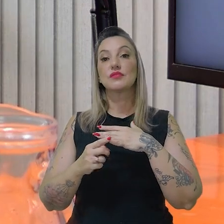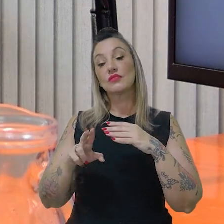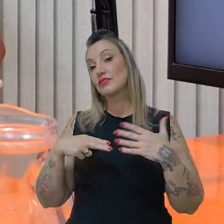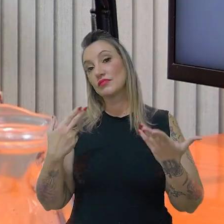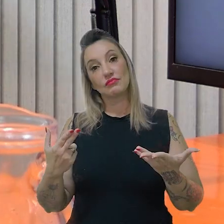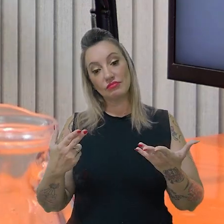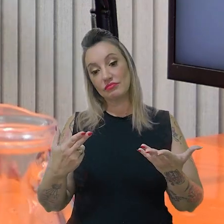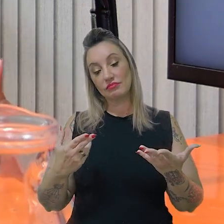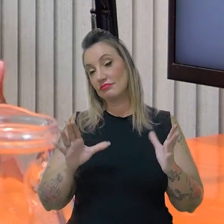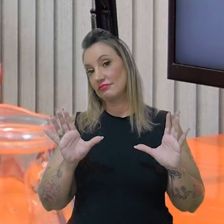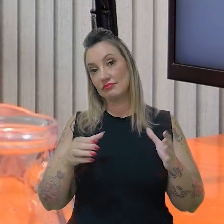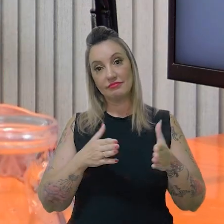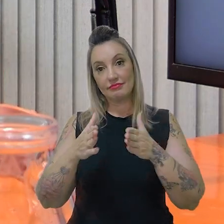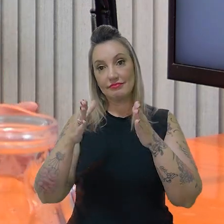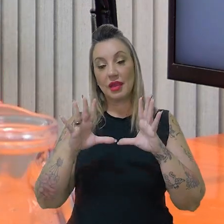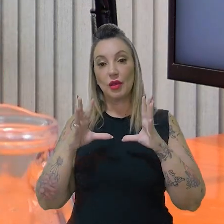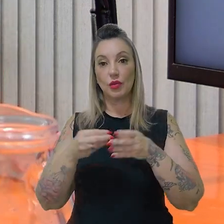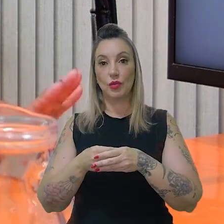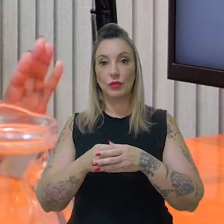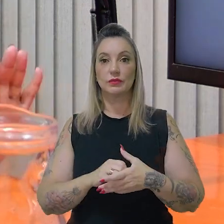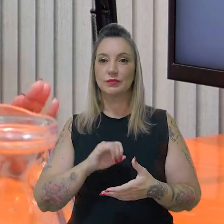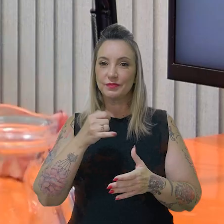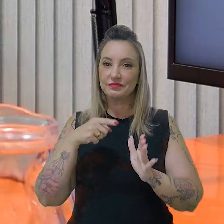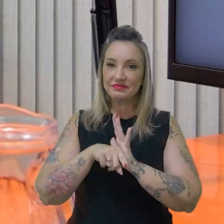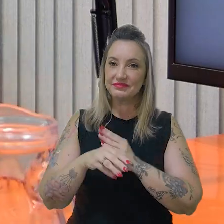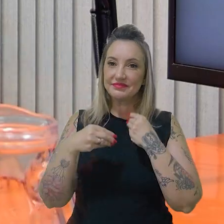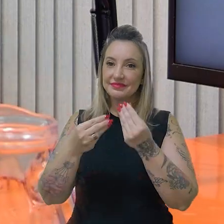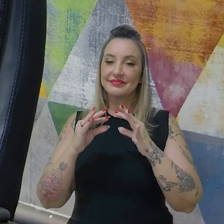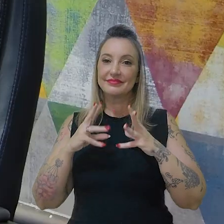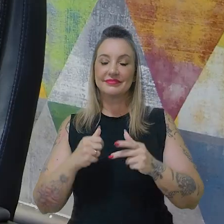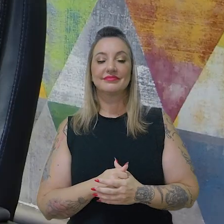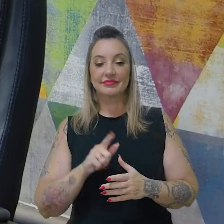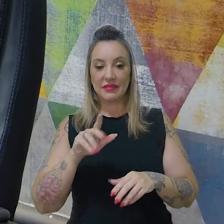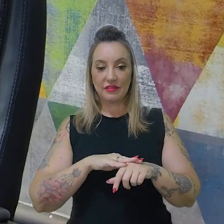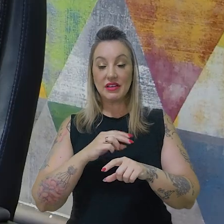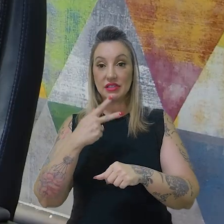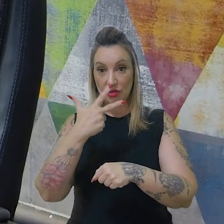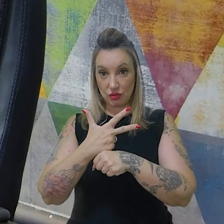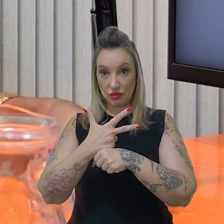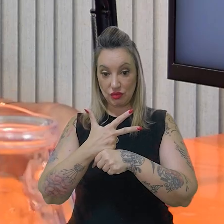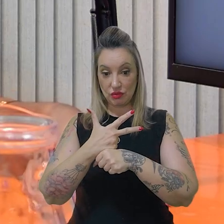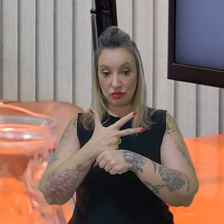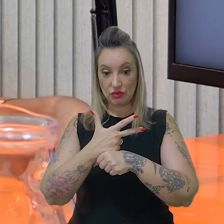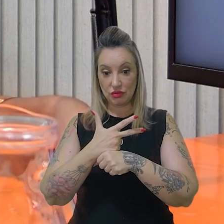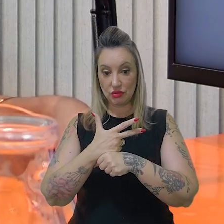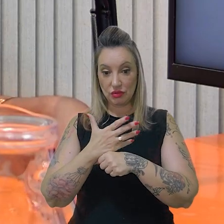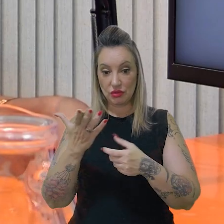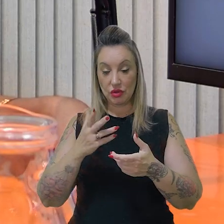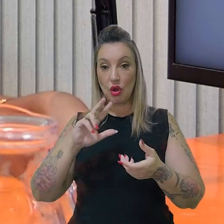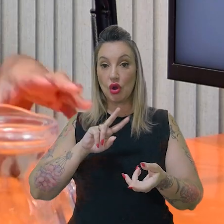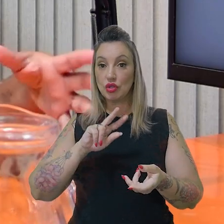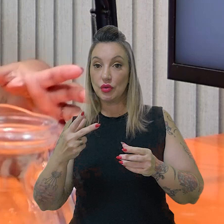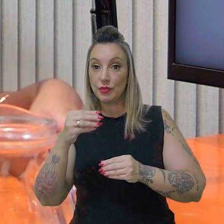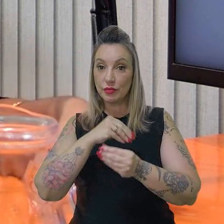o o o o caminho todo né a gente aprofunda e te entrega tudo e dá para fazer online hoje eu tô num processo híbrido